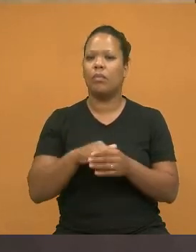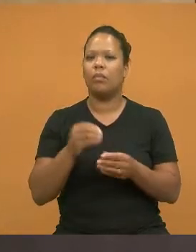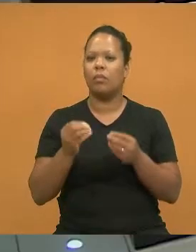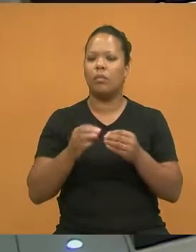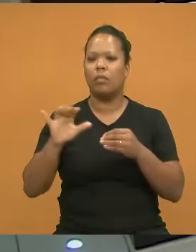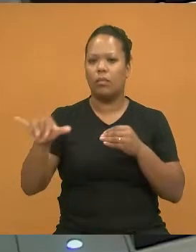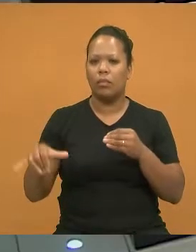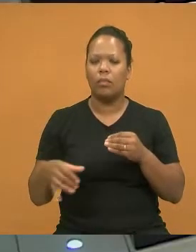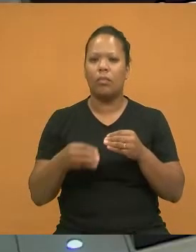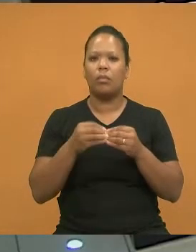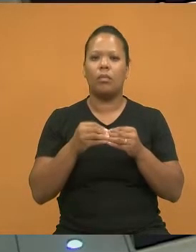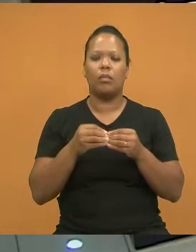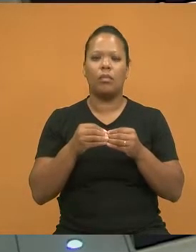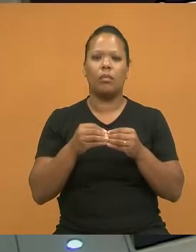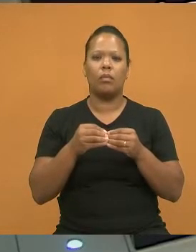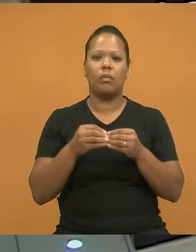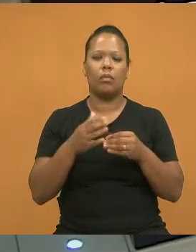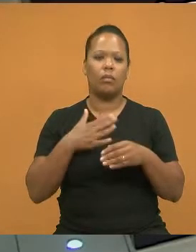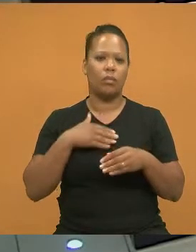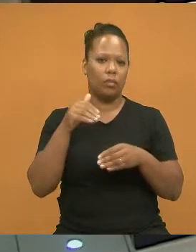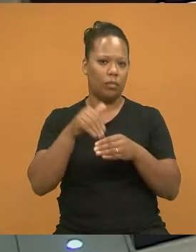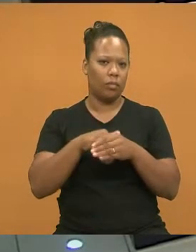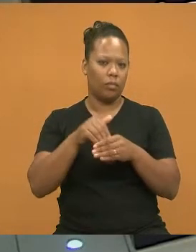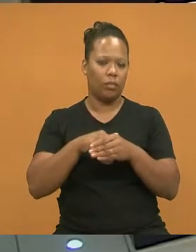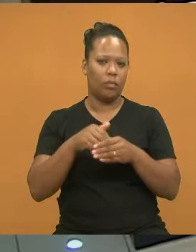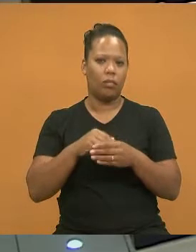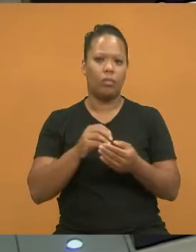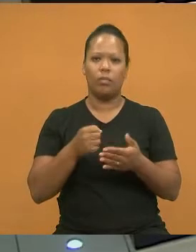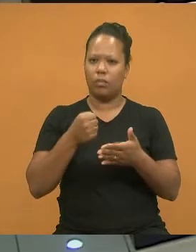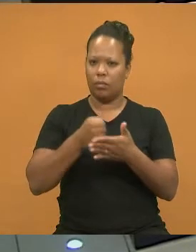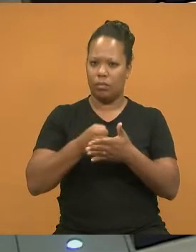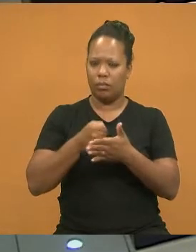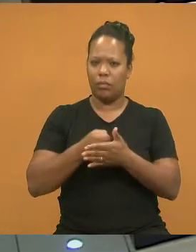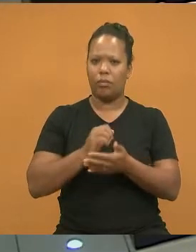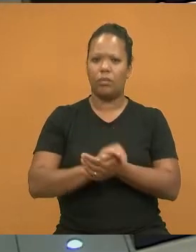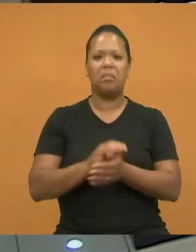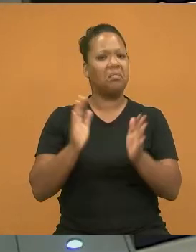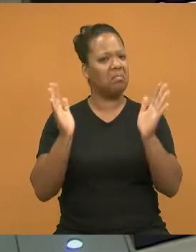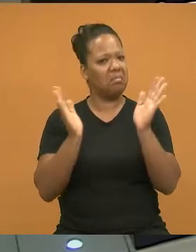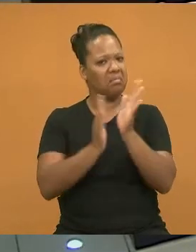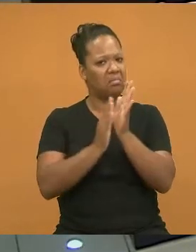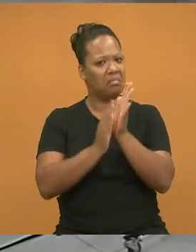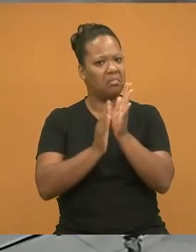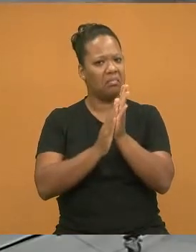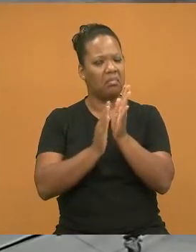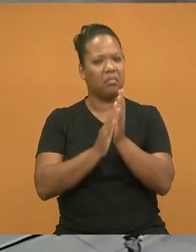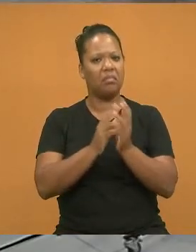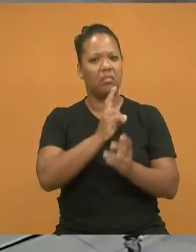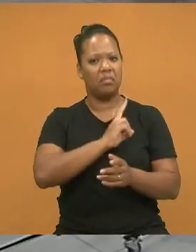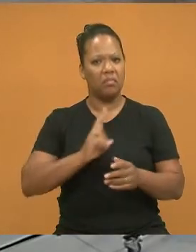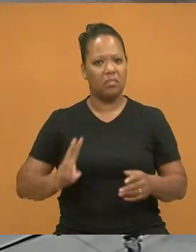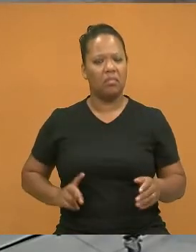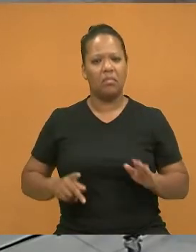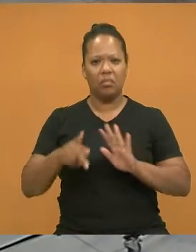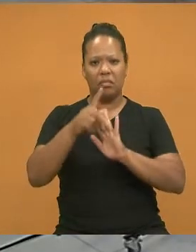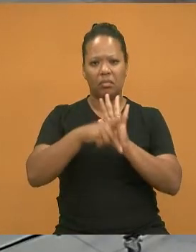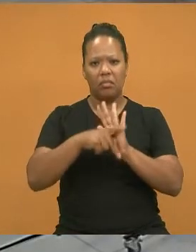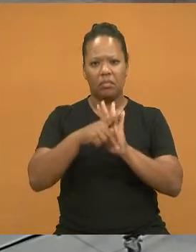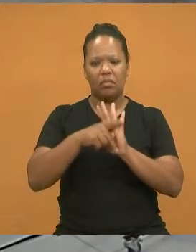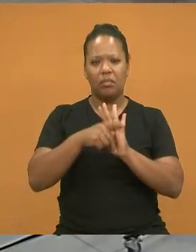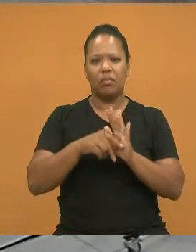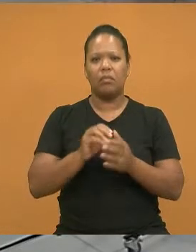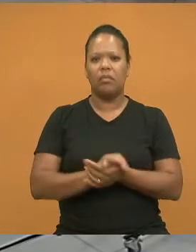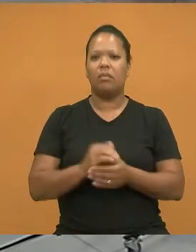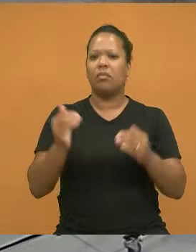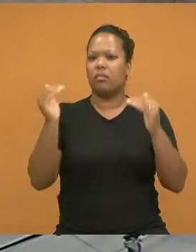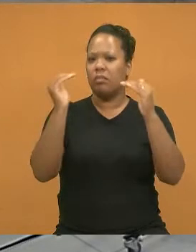Eu quero aqui justificar o meu voto e reforçar aqui que os parabéns ao autor do projeto e quero encaminhar meu